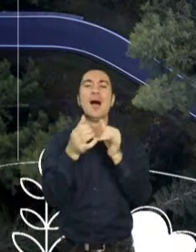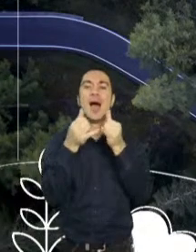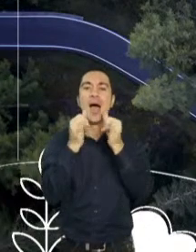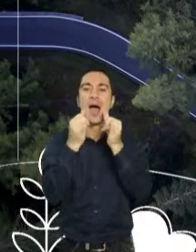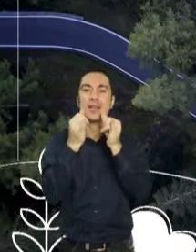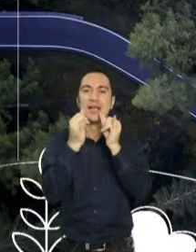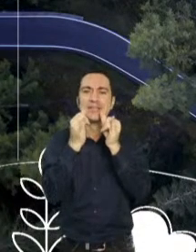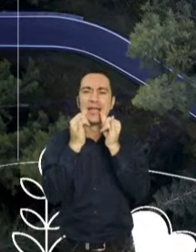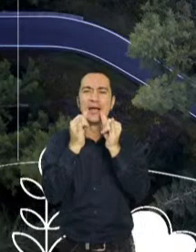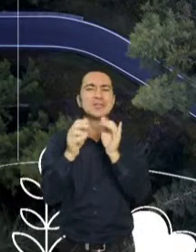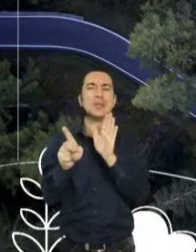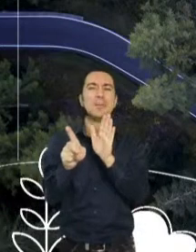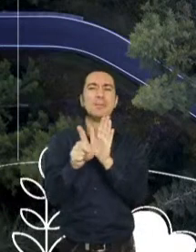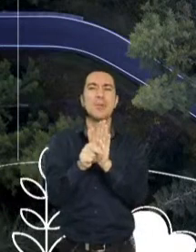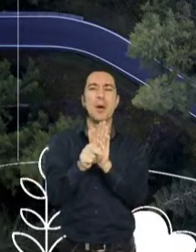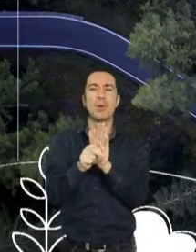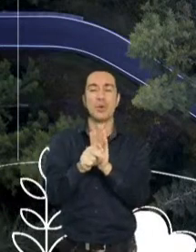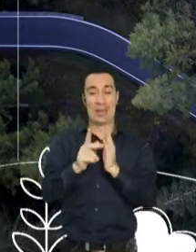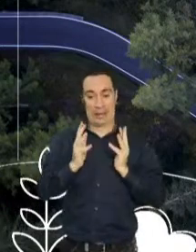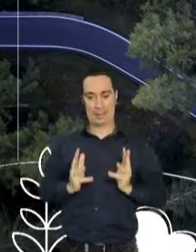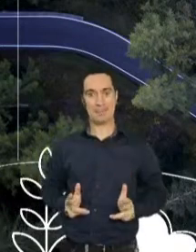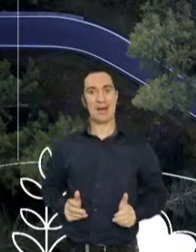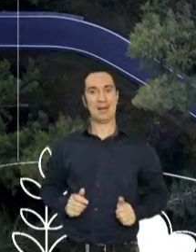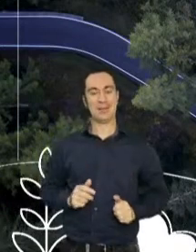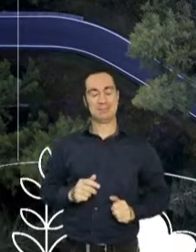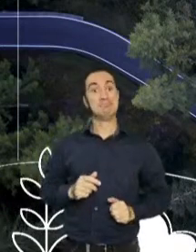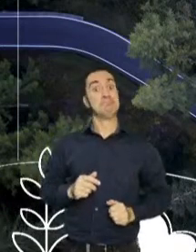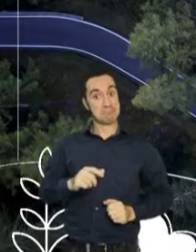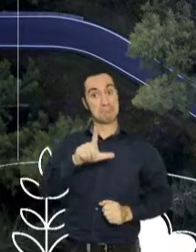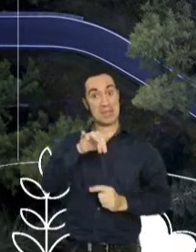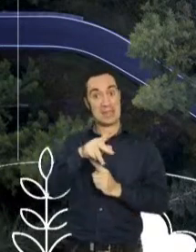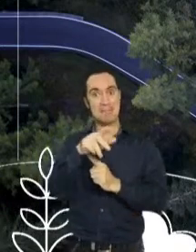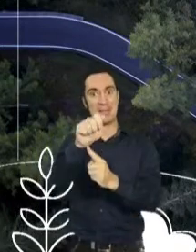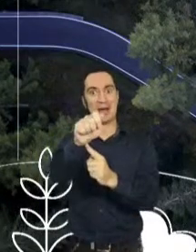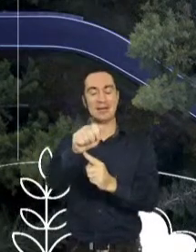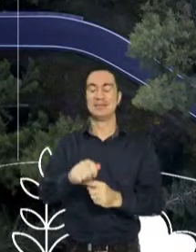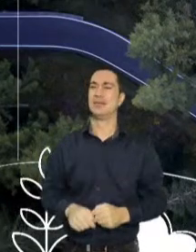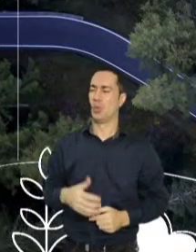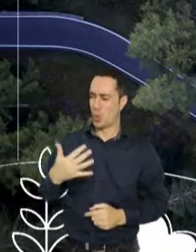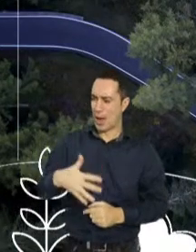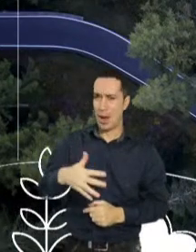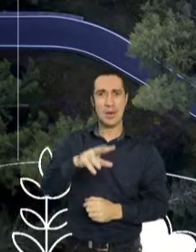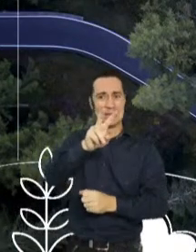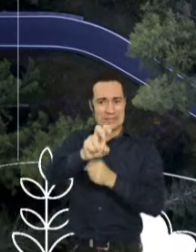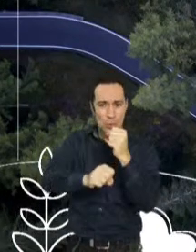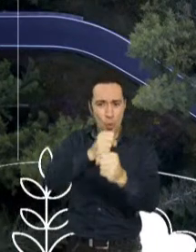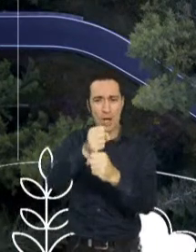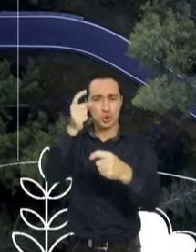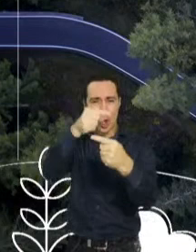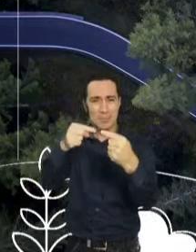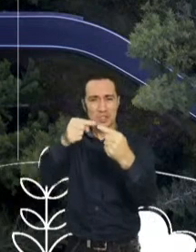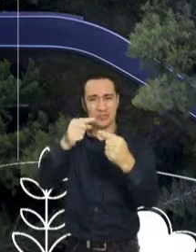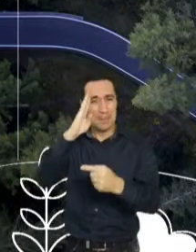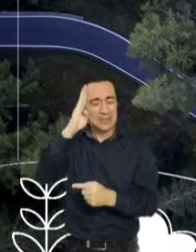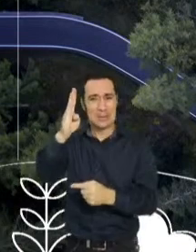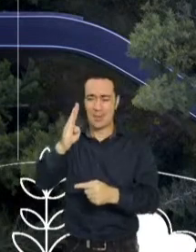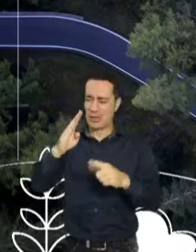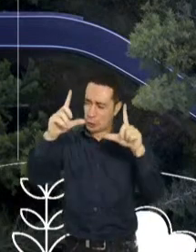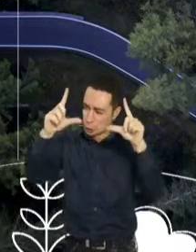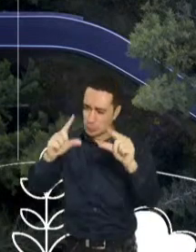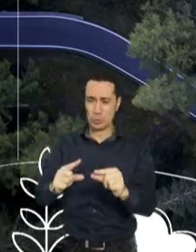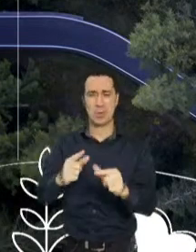de fontes não fósseis, né, com 5 anos de antecedência do nosso objetivo principal